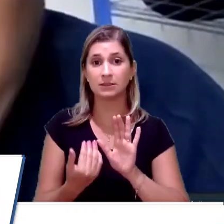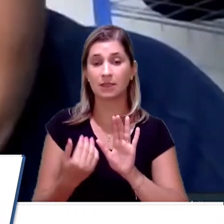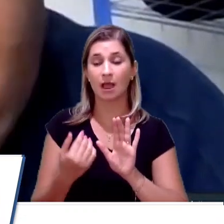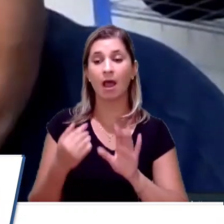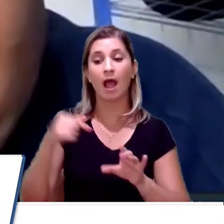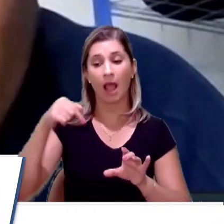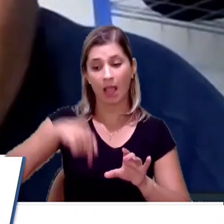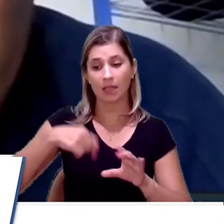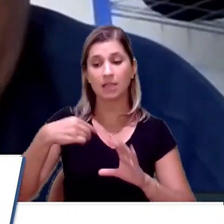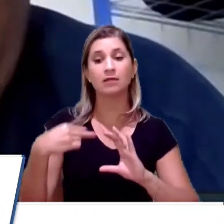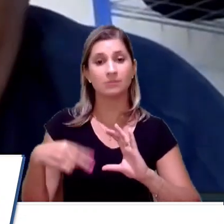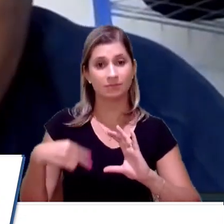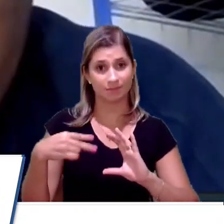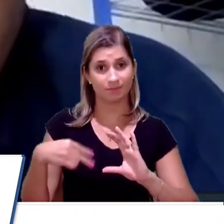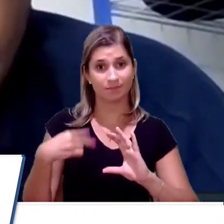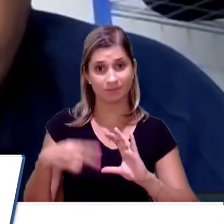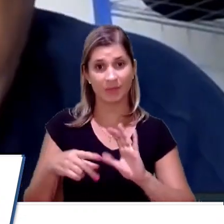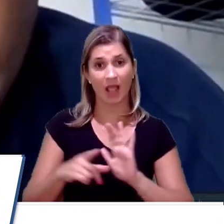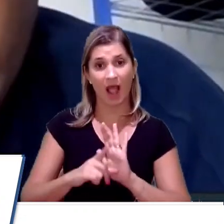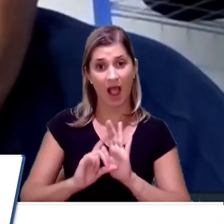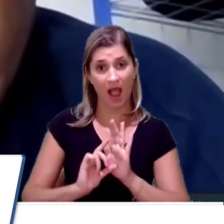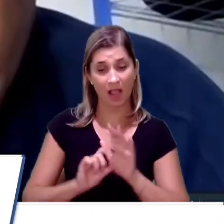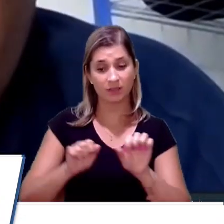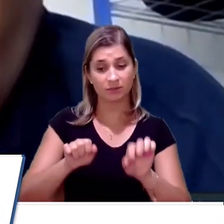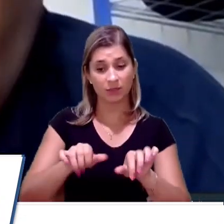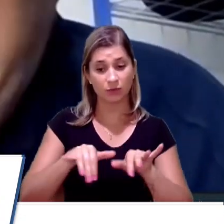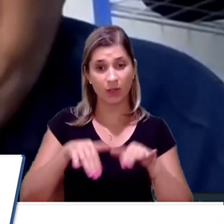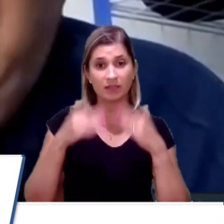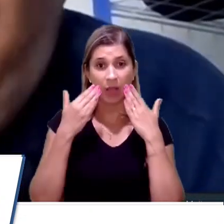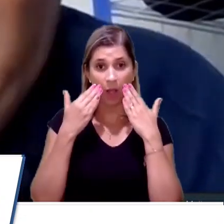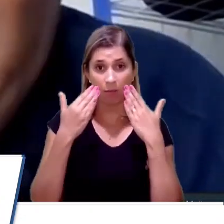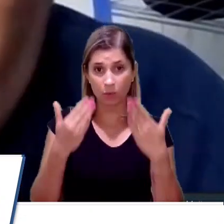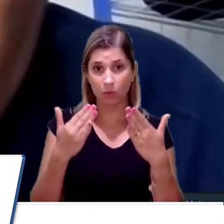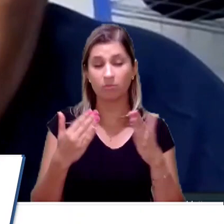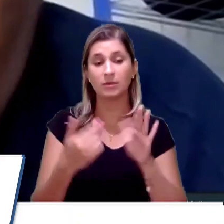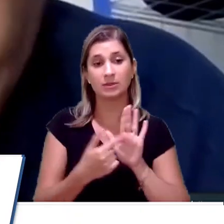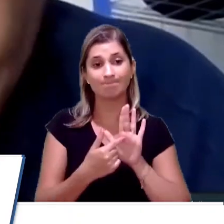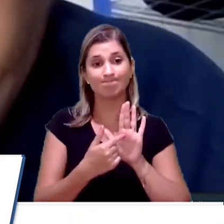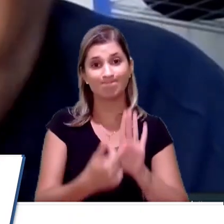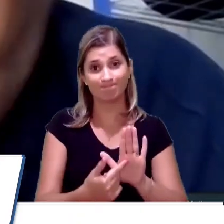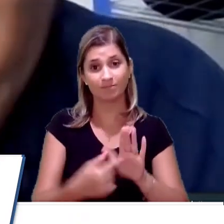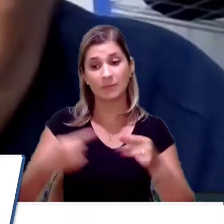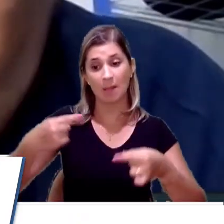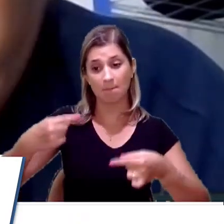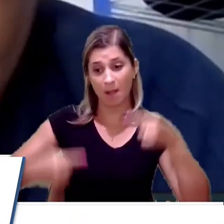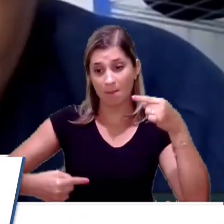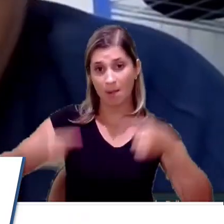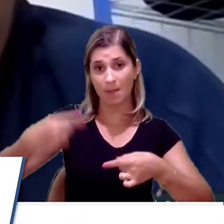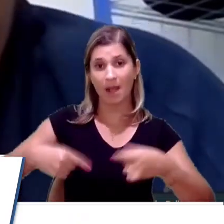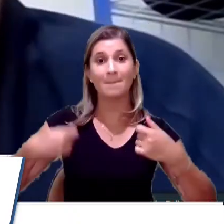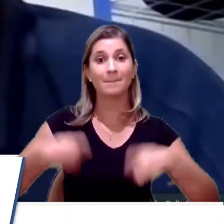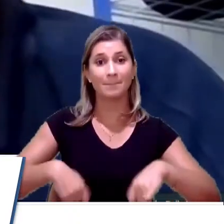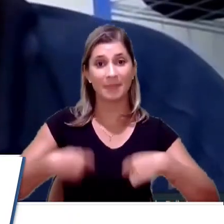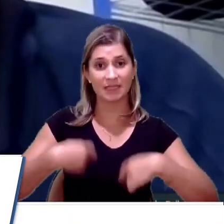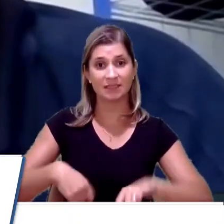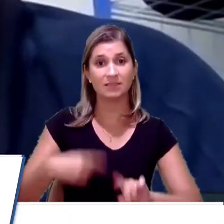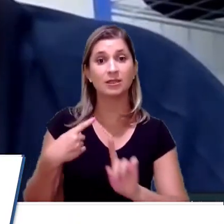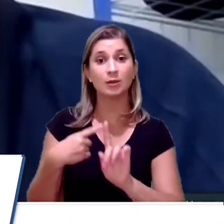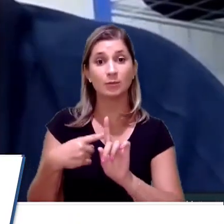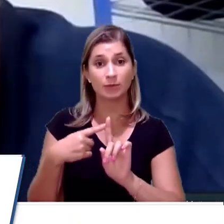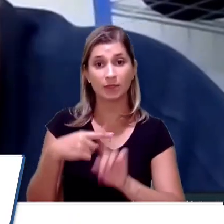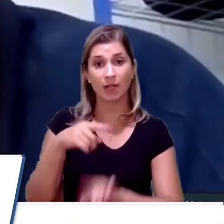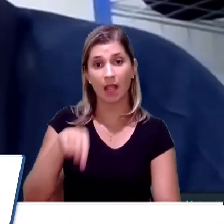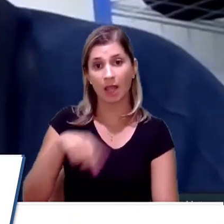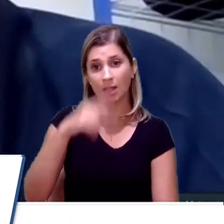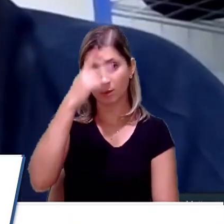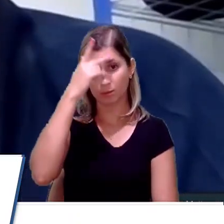tem que se ter audiência pública, tem que levar isso à discussão, porque são pessoas que fazem